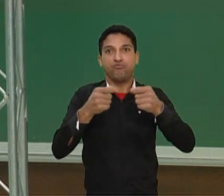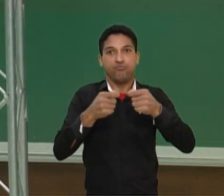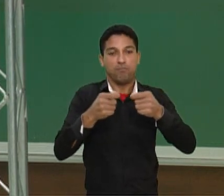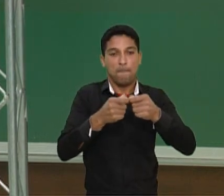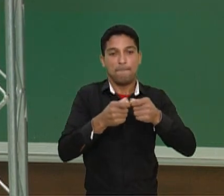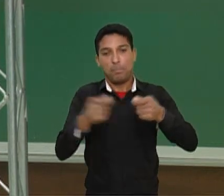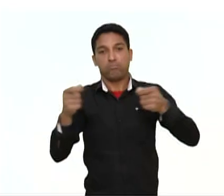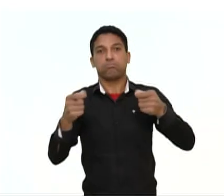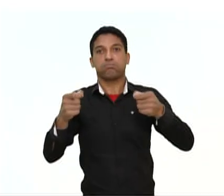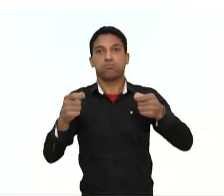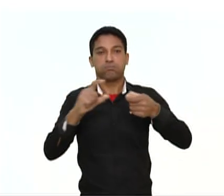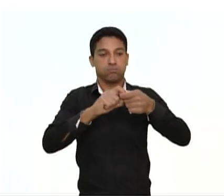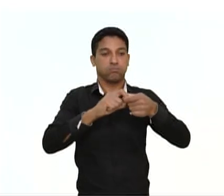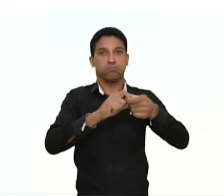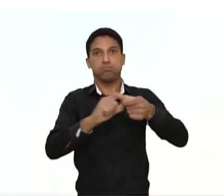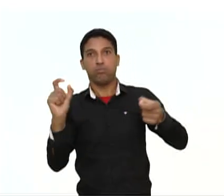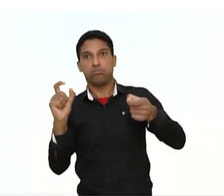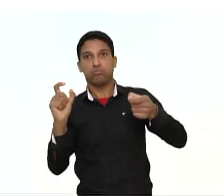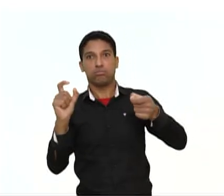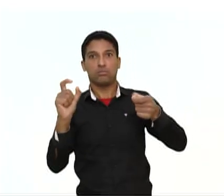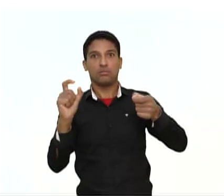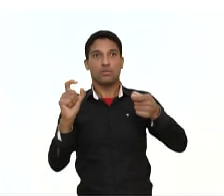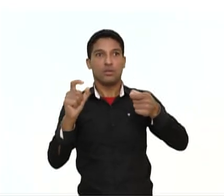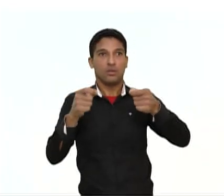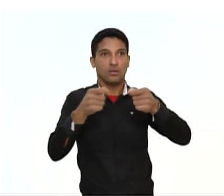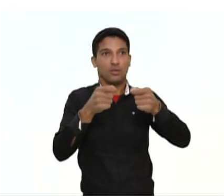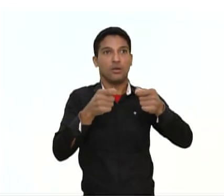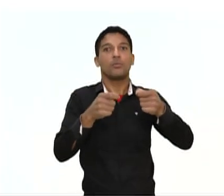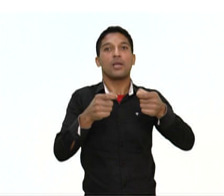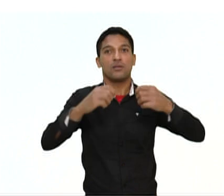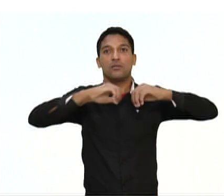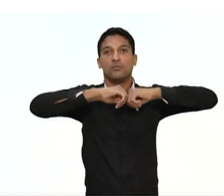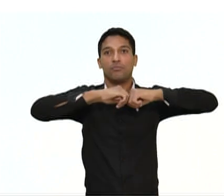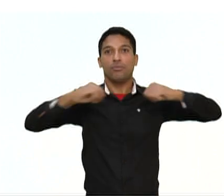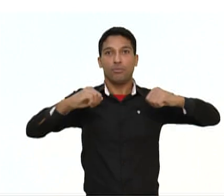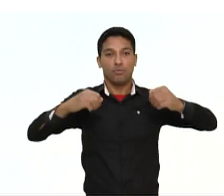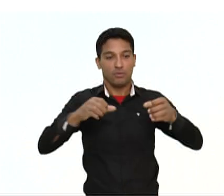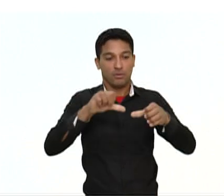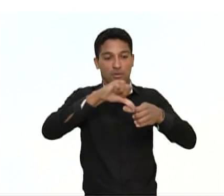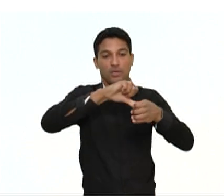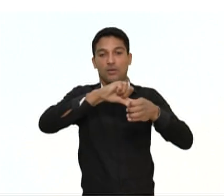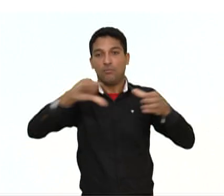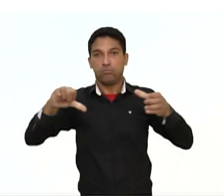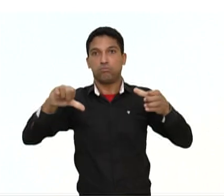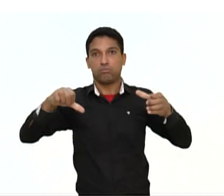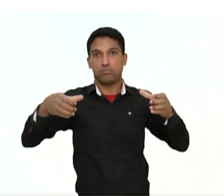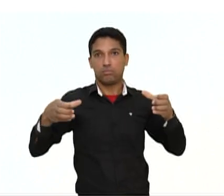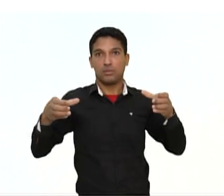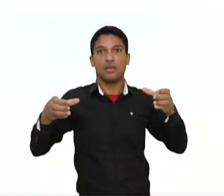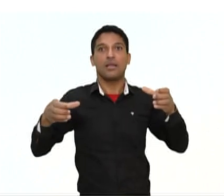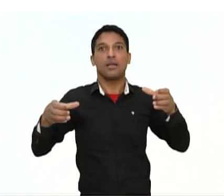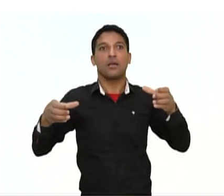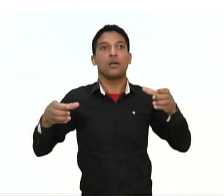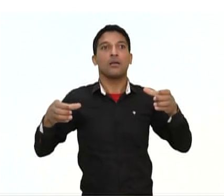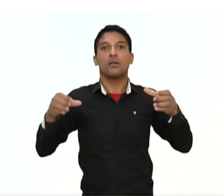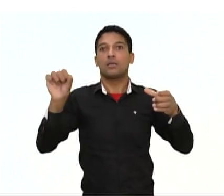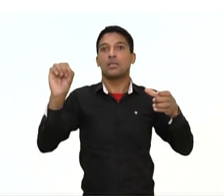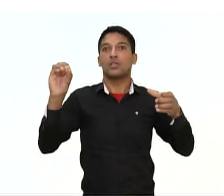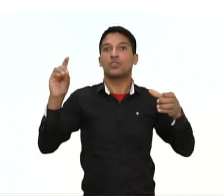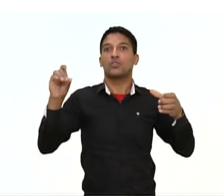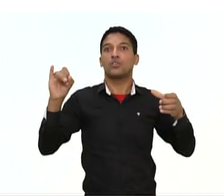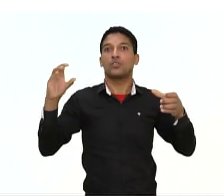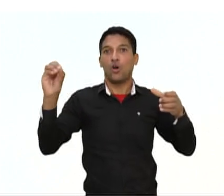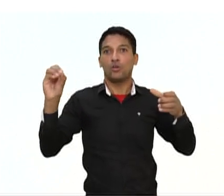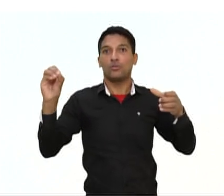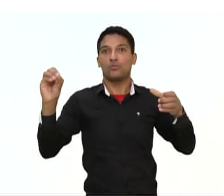essa ligação, eu separo o sódio e o cloro em íons. Então veja que o meu